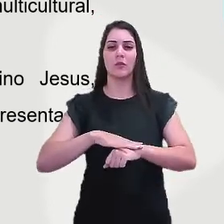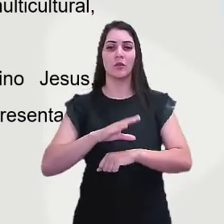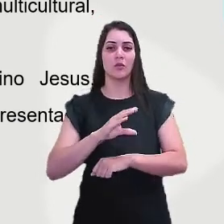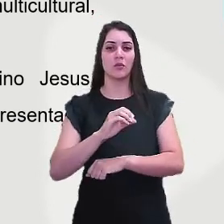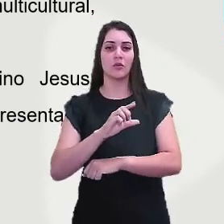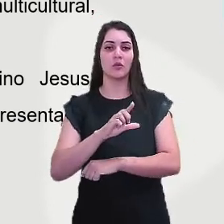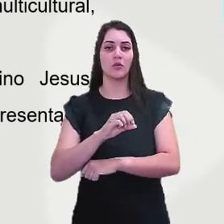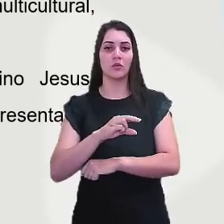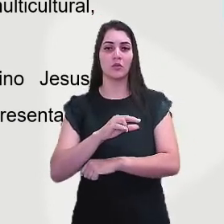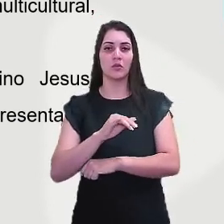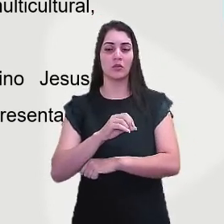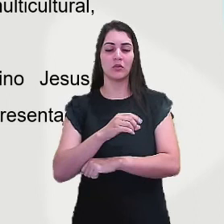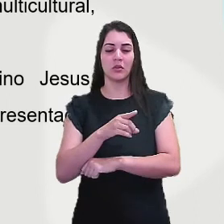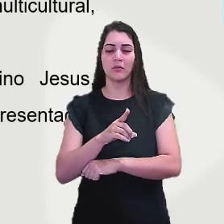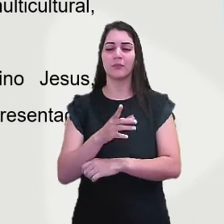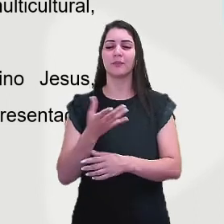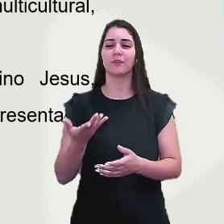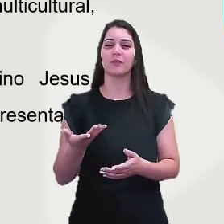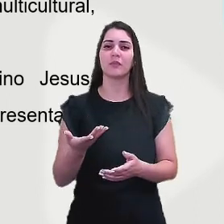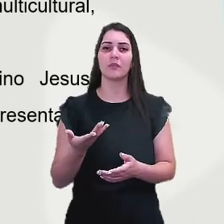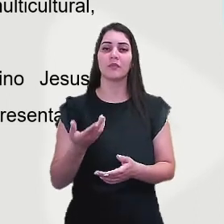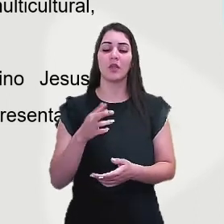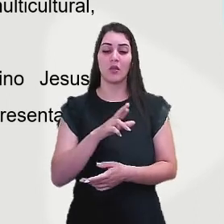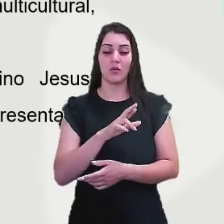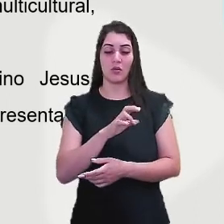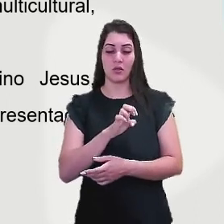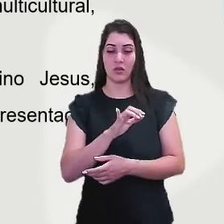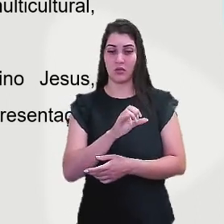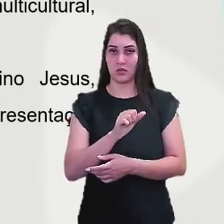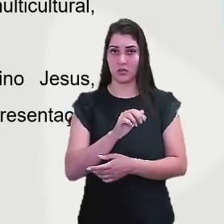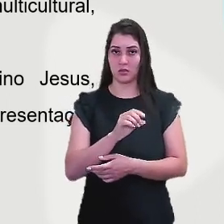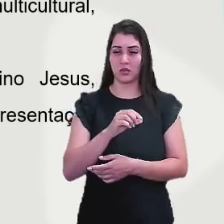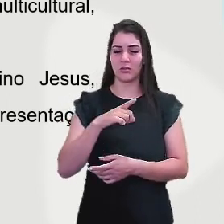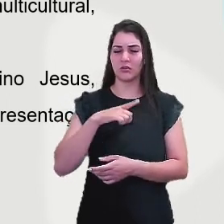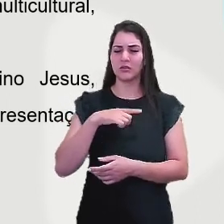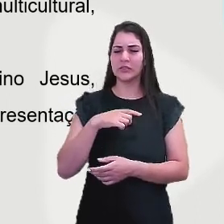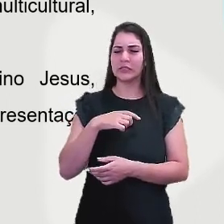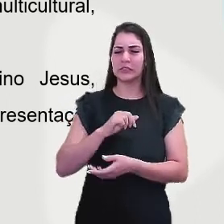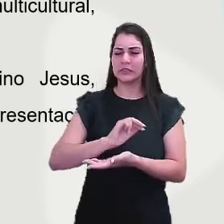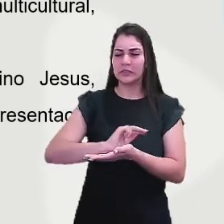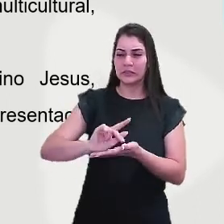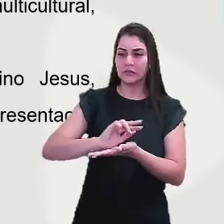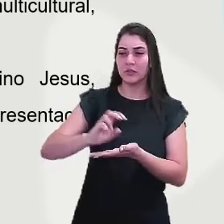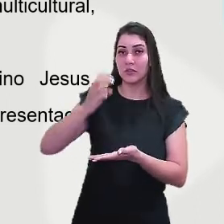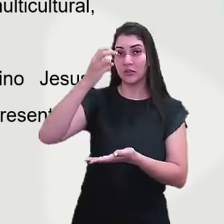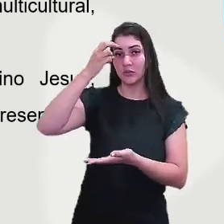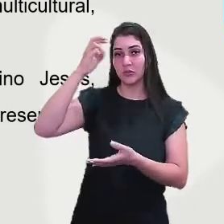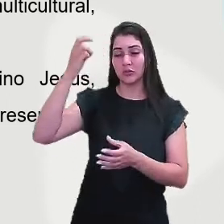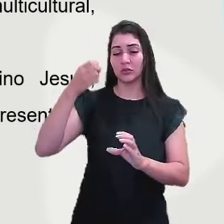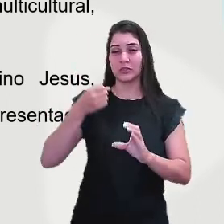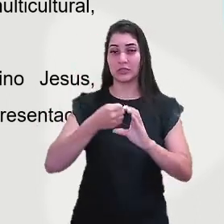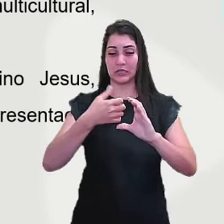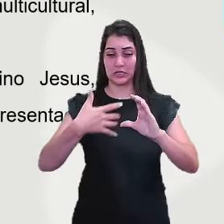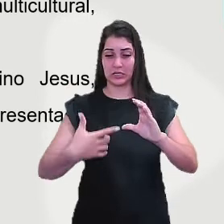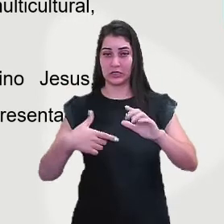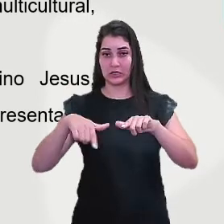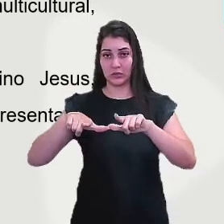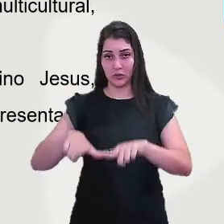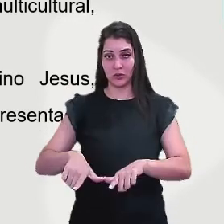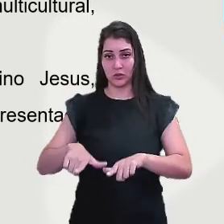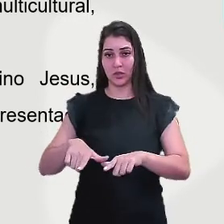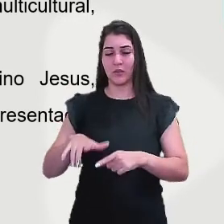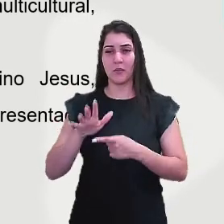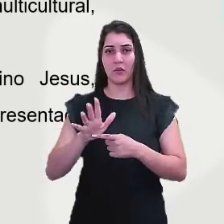tomou feições incorporando elementos das mais variadas culturas, ganhando características locais,